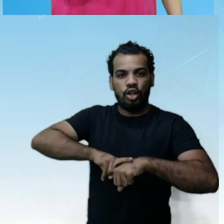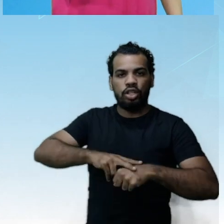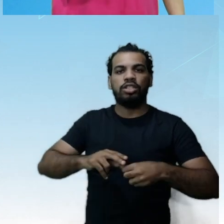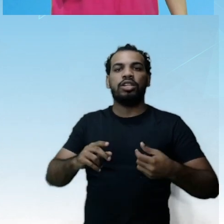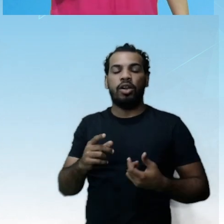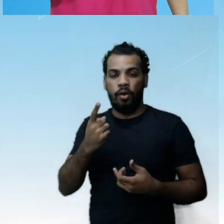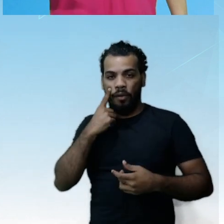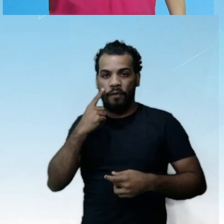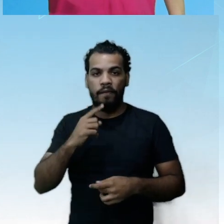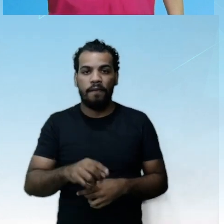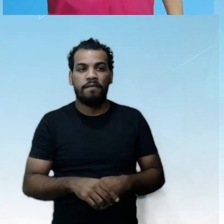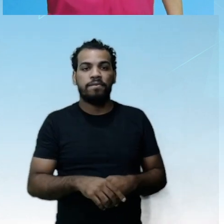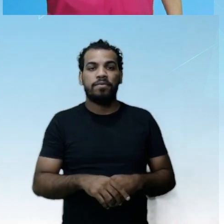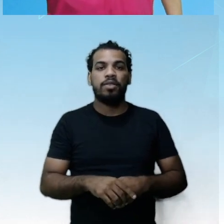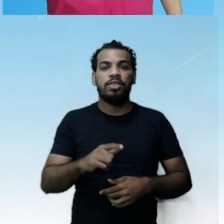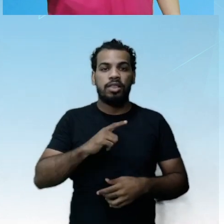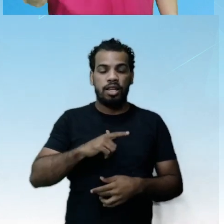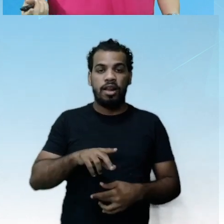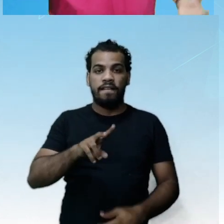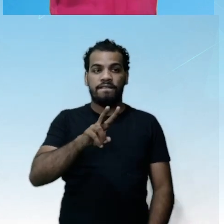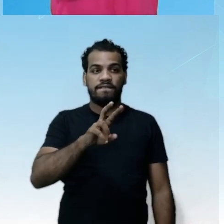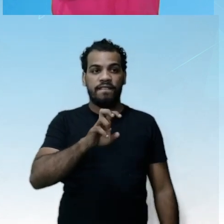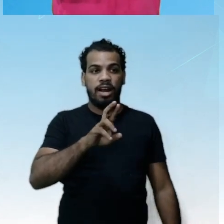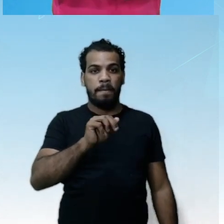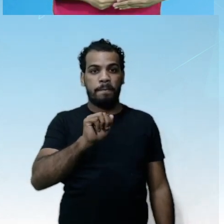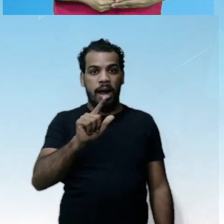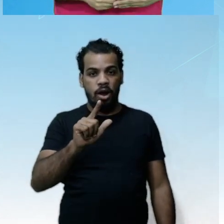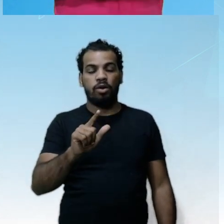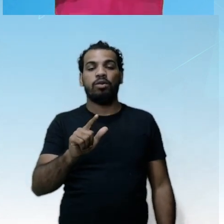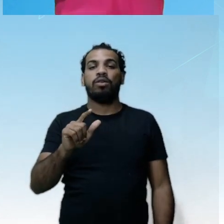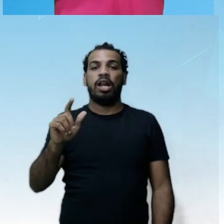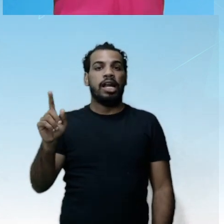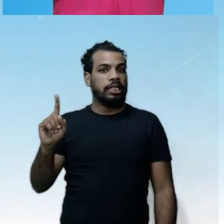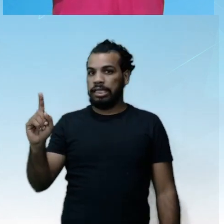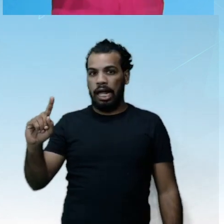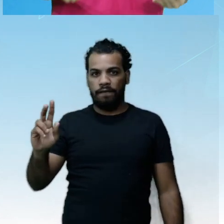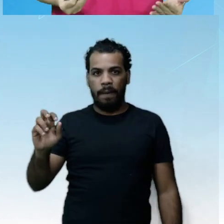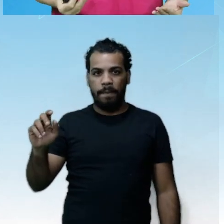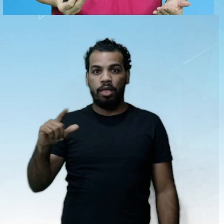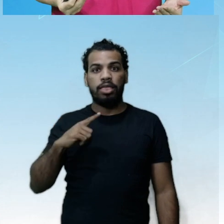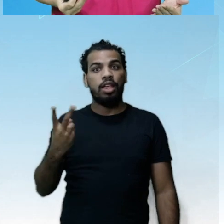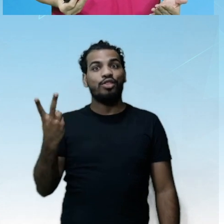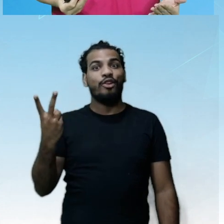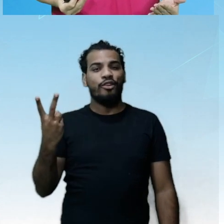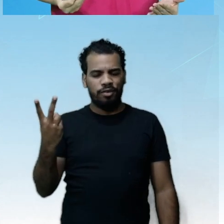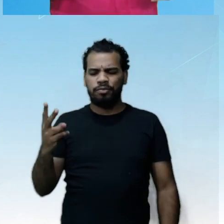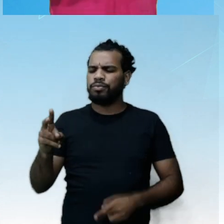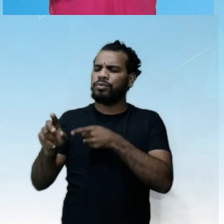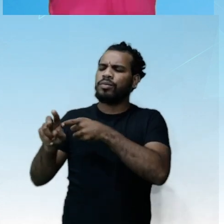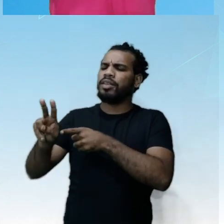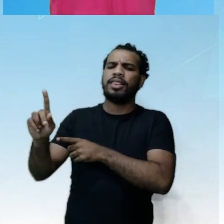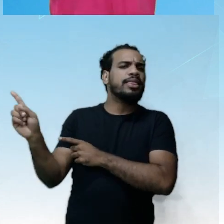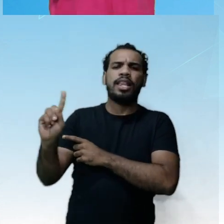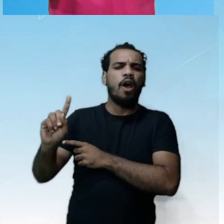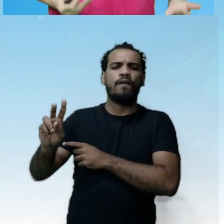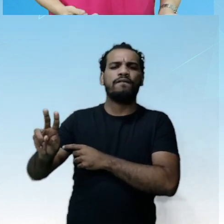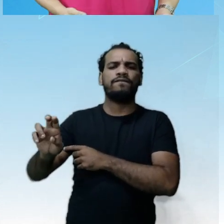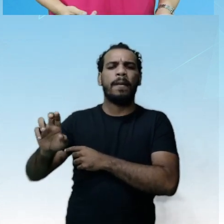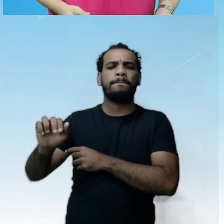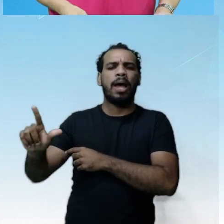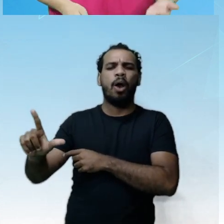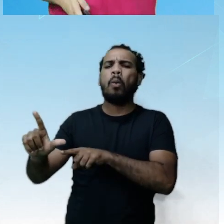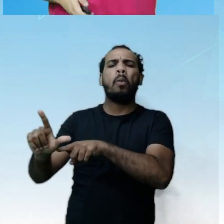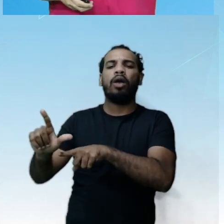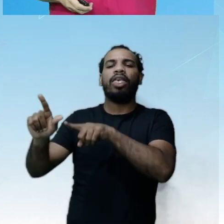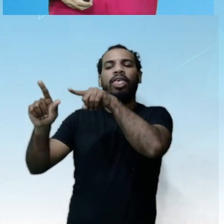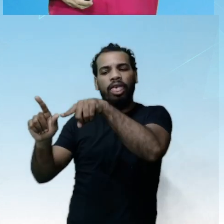O verbal e o não verbal aí, eles juntos estão transmitindo uma ideia, eles têm um